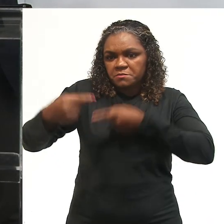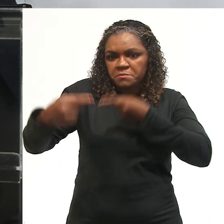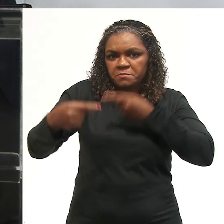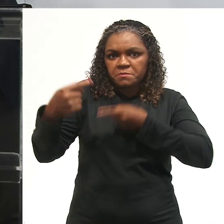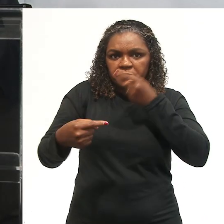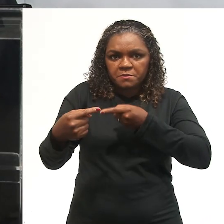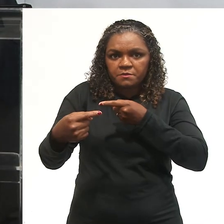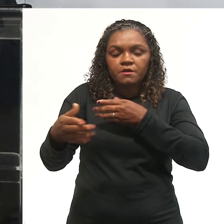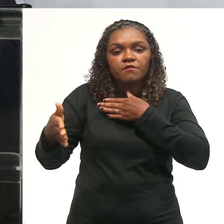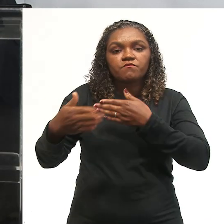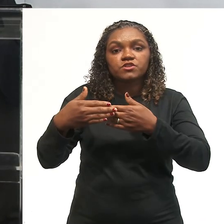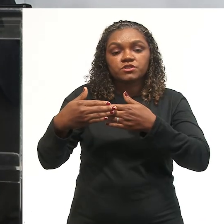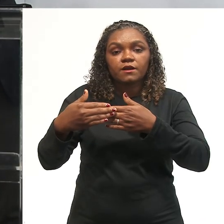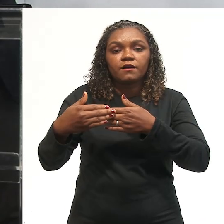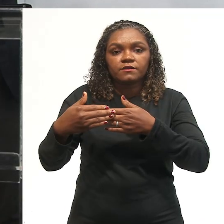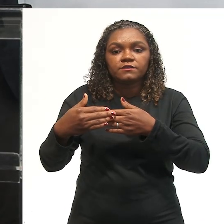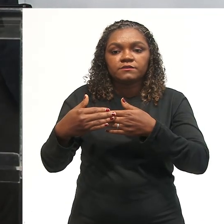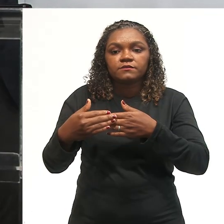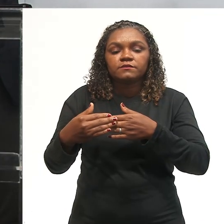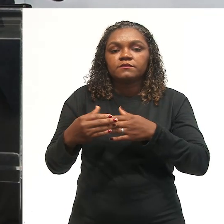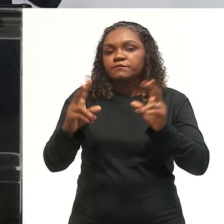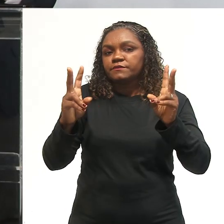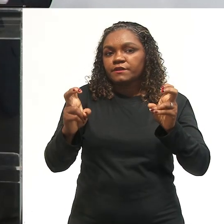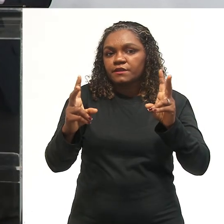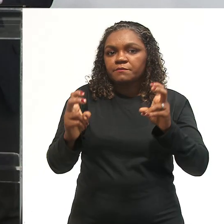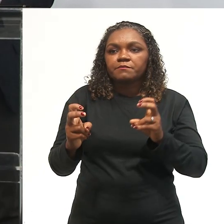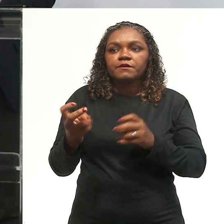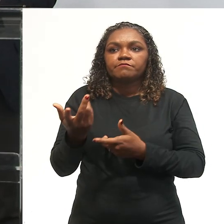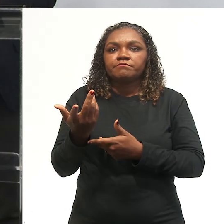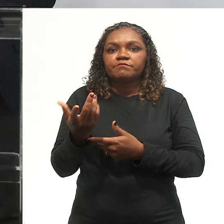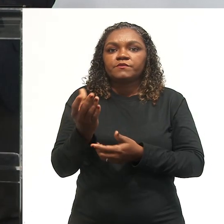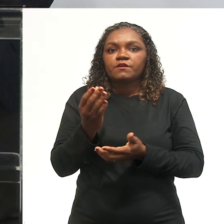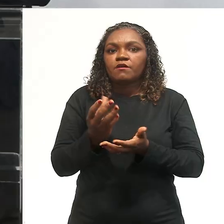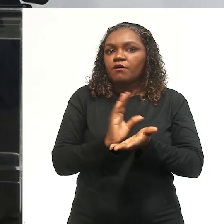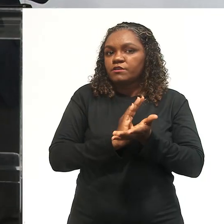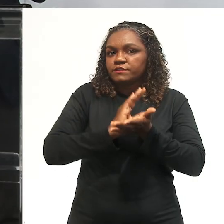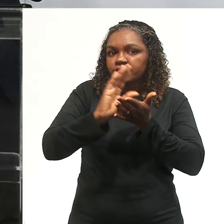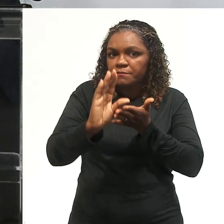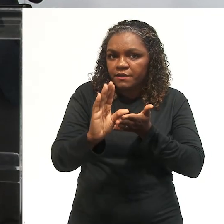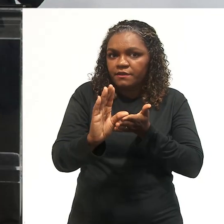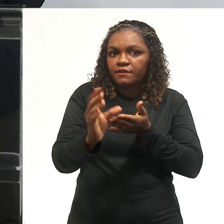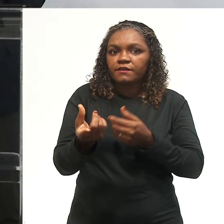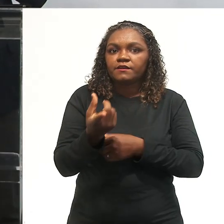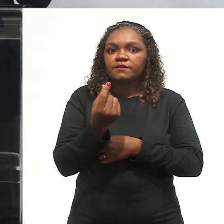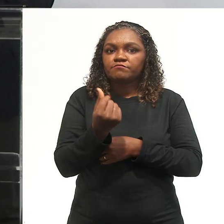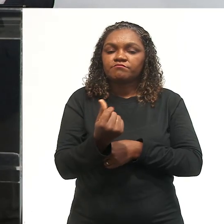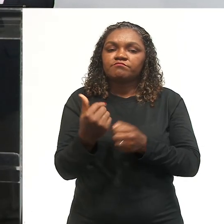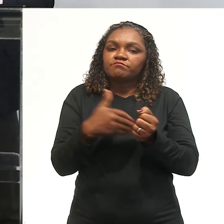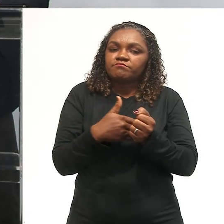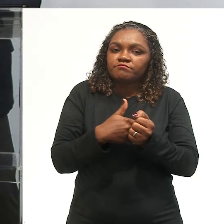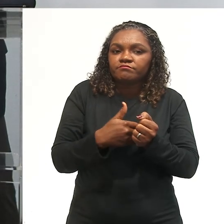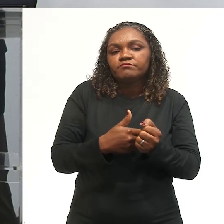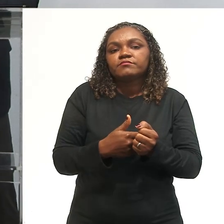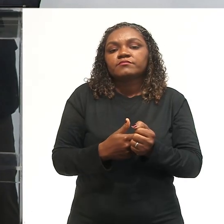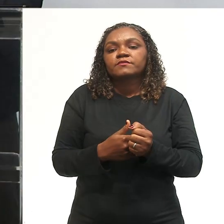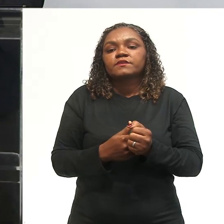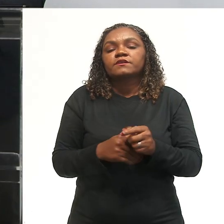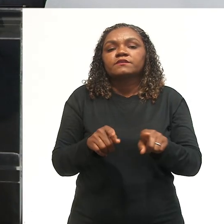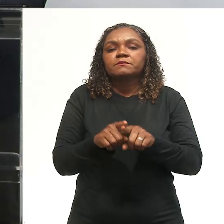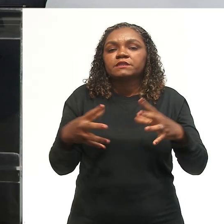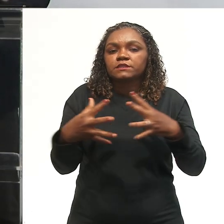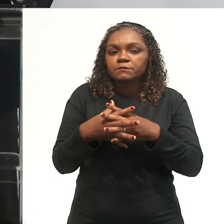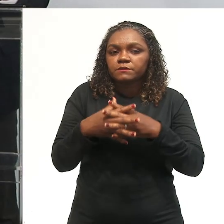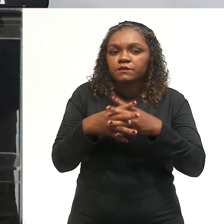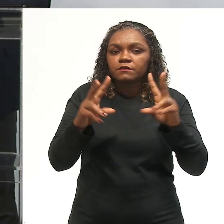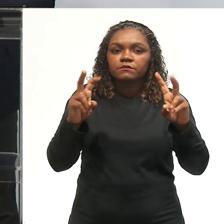muito utilizado também quando a gente está falando de orçamento sigiloso, né? E a própria complexidade daquele objeto